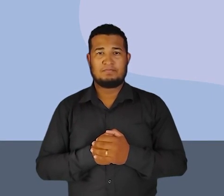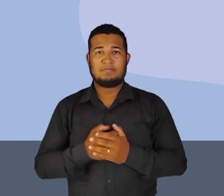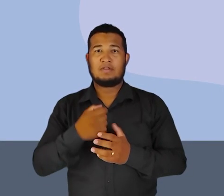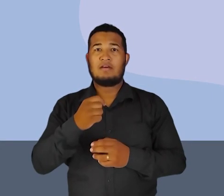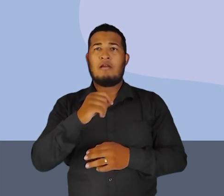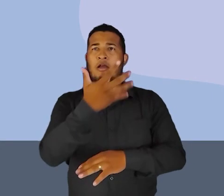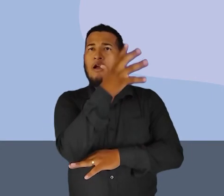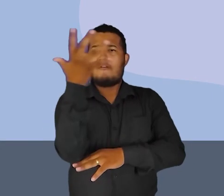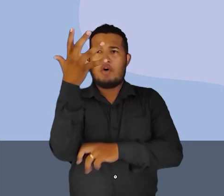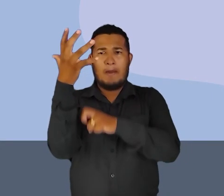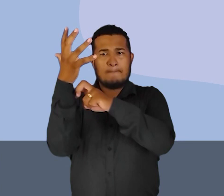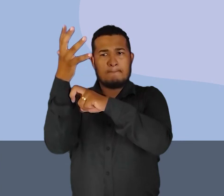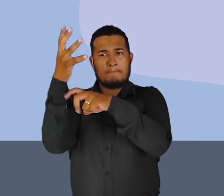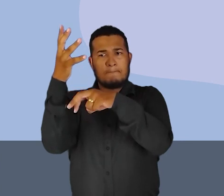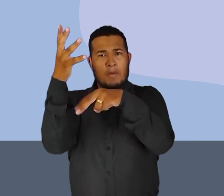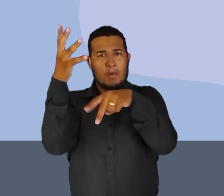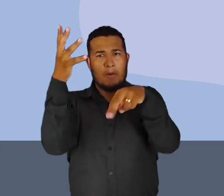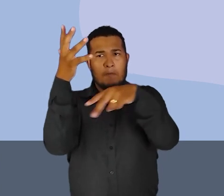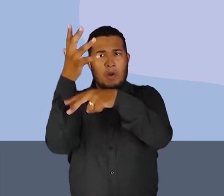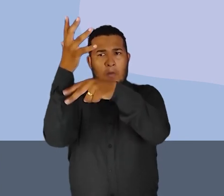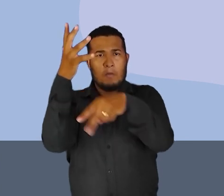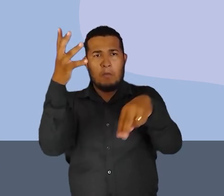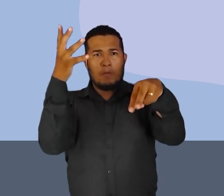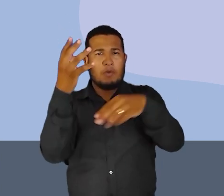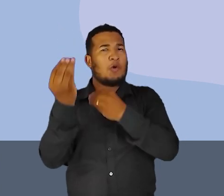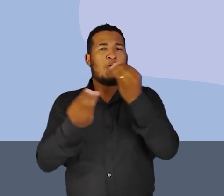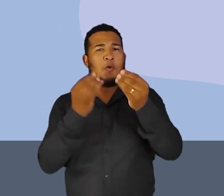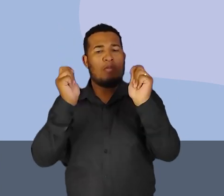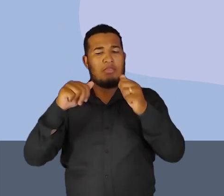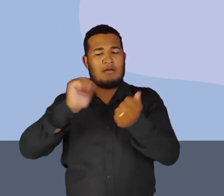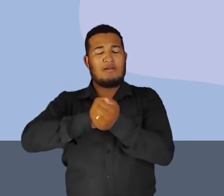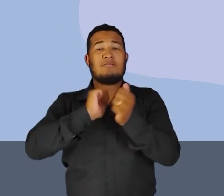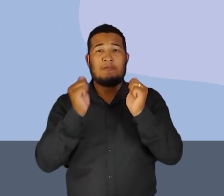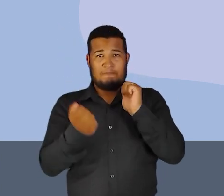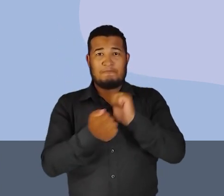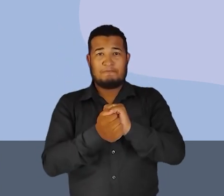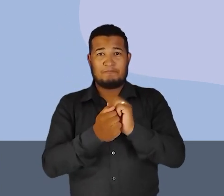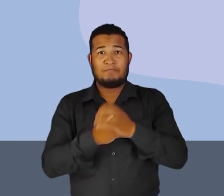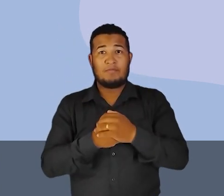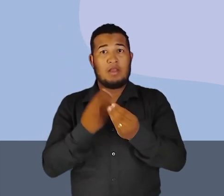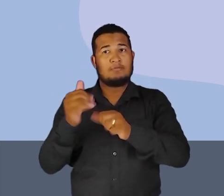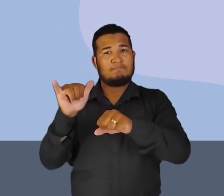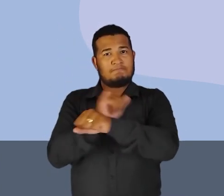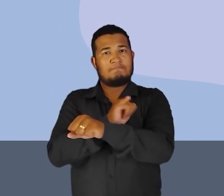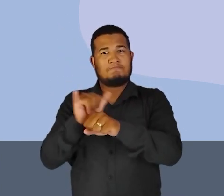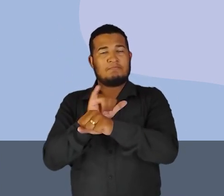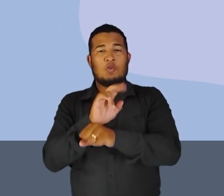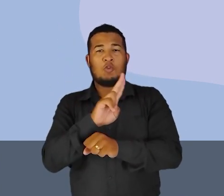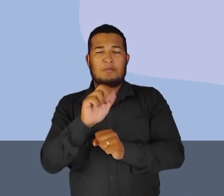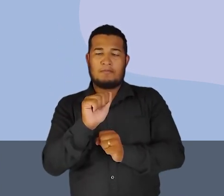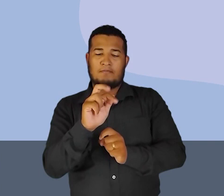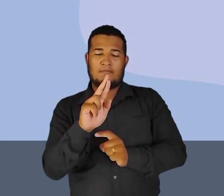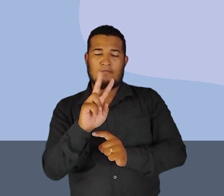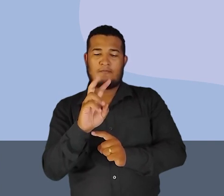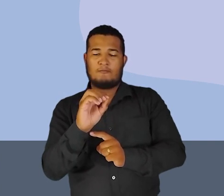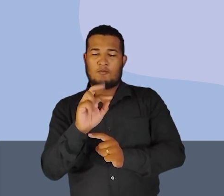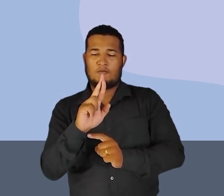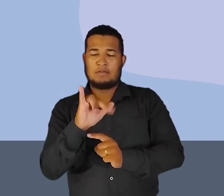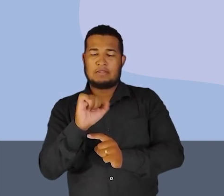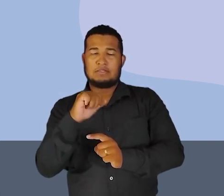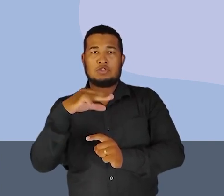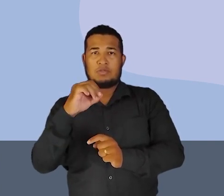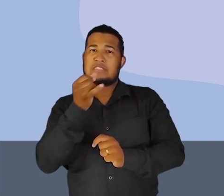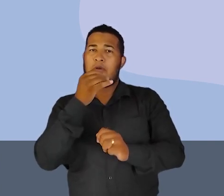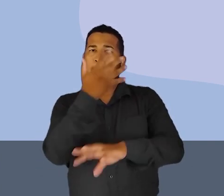Arvorismo. Trazer alguns exemplos aí de como que nós podemos adaptar essas modalidades, essas práticas na escola. O arvorismo é uma